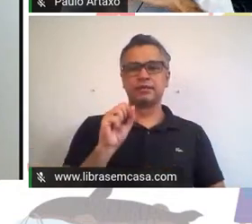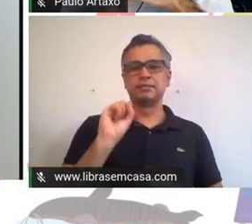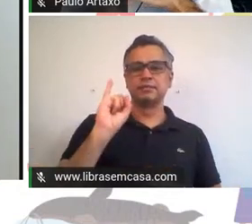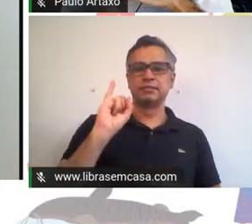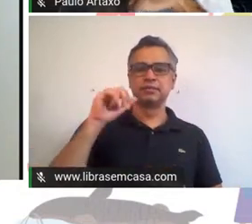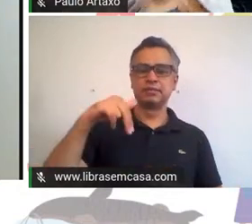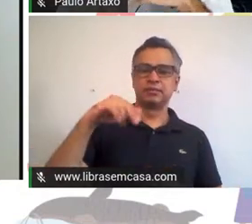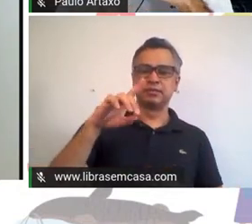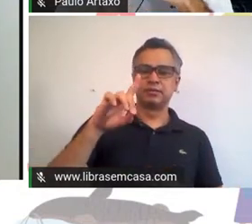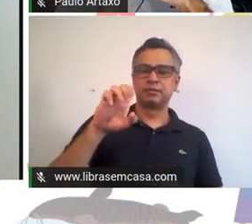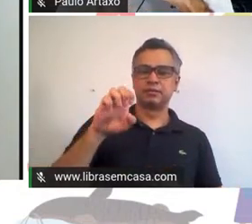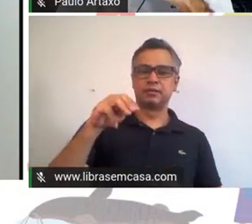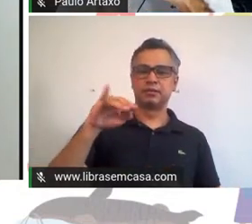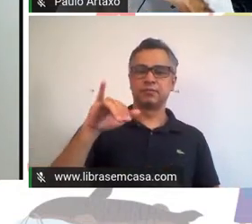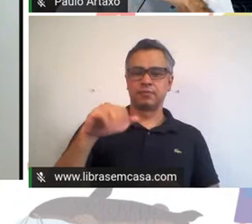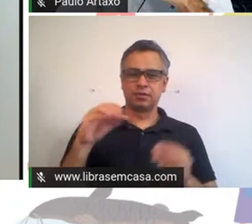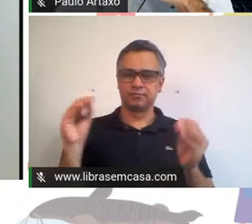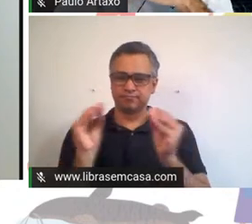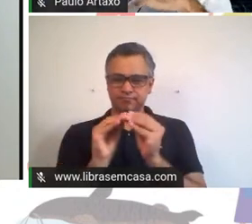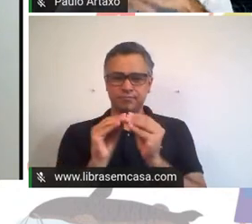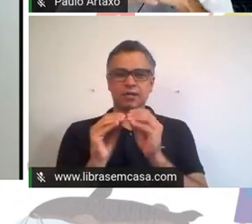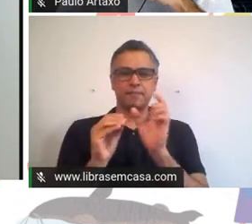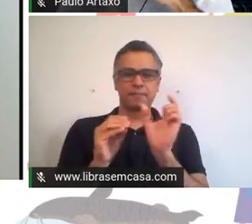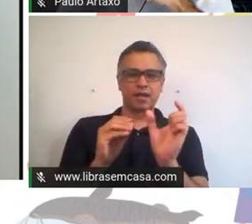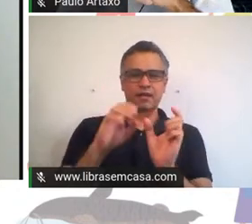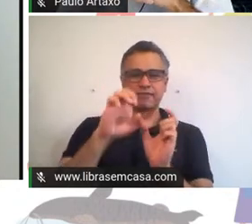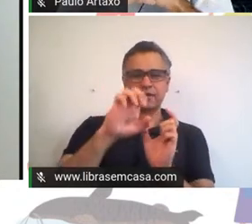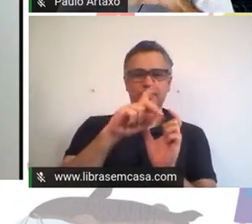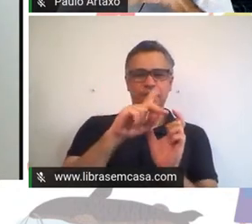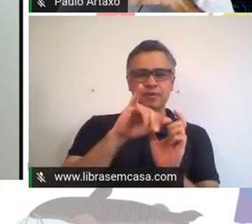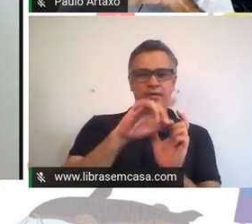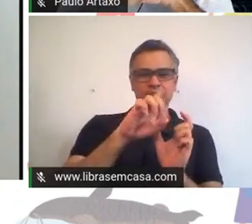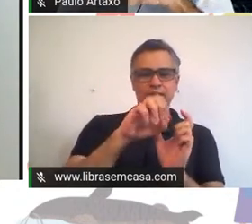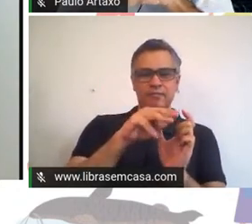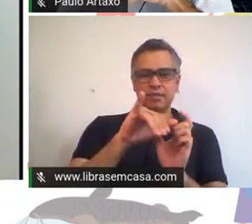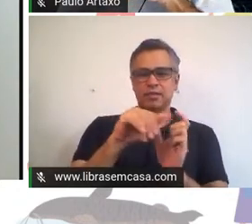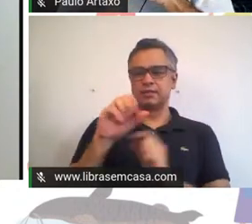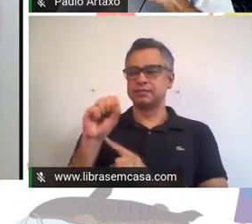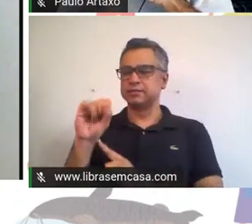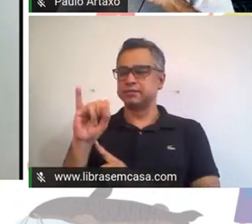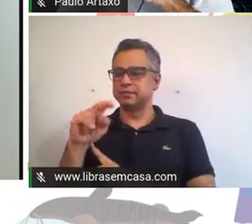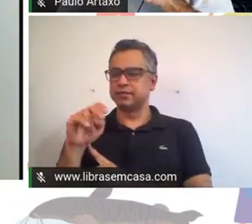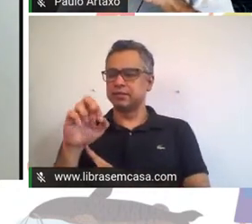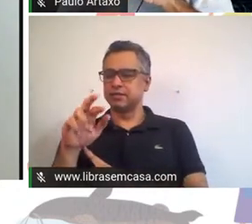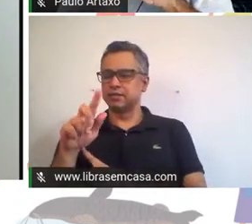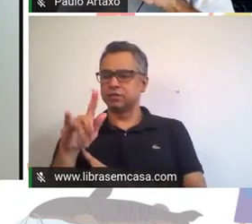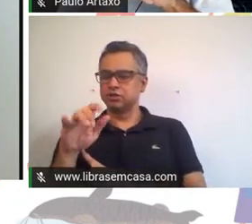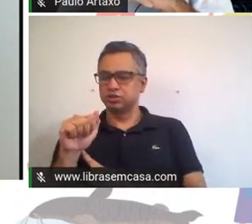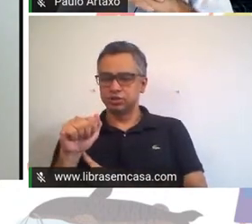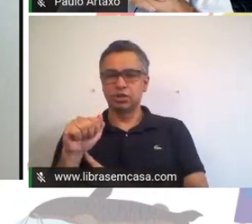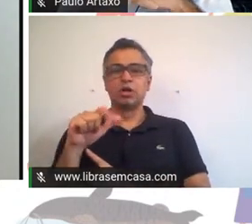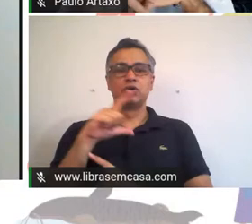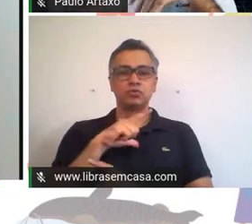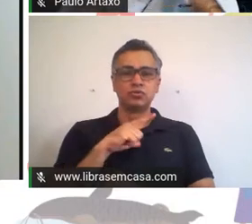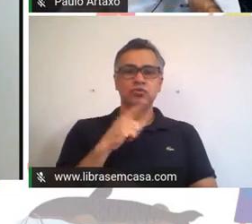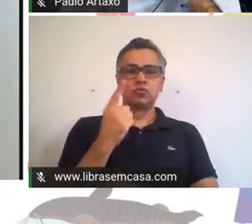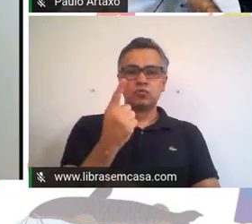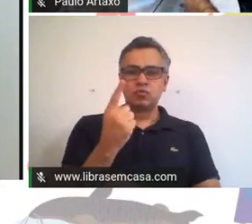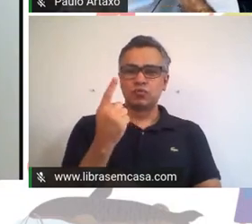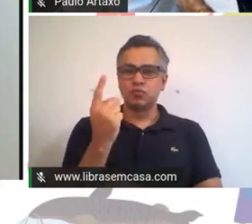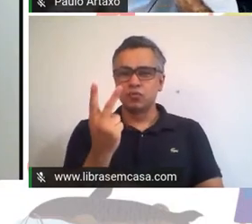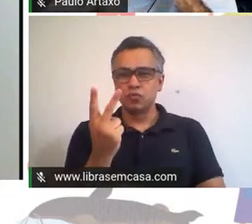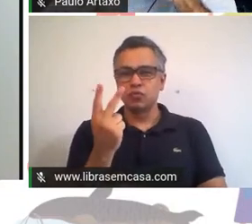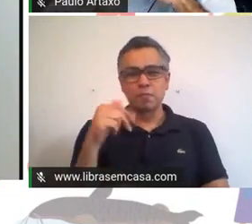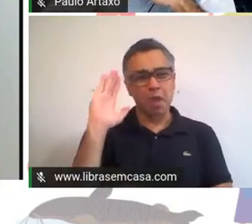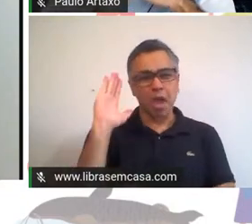partir da junção dos termos epidemia e sinergia. Uma sindemia se forma a partir da interação de duas ou mais doenças que vão interagindo de uma